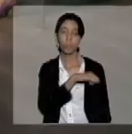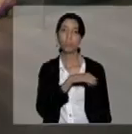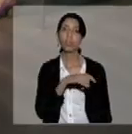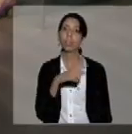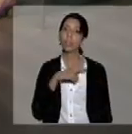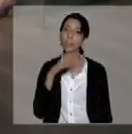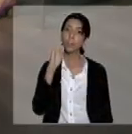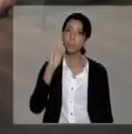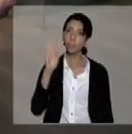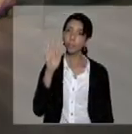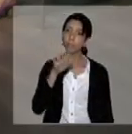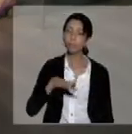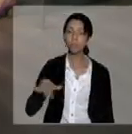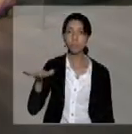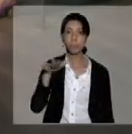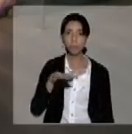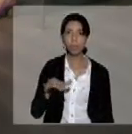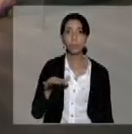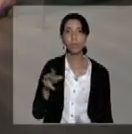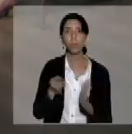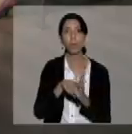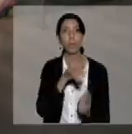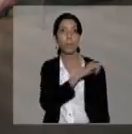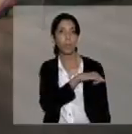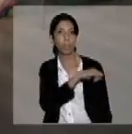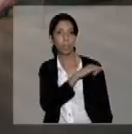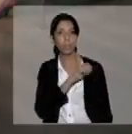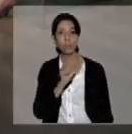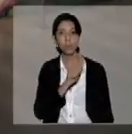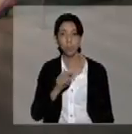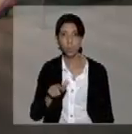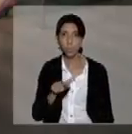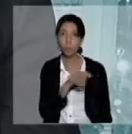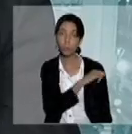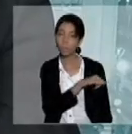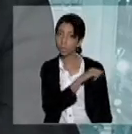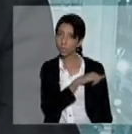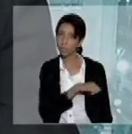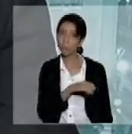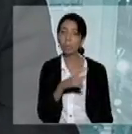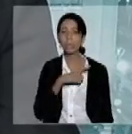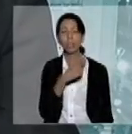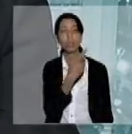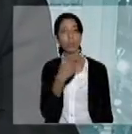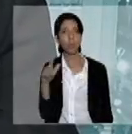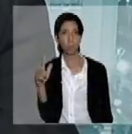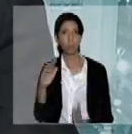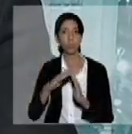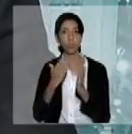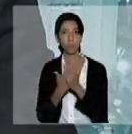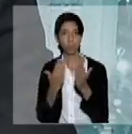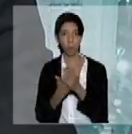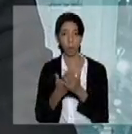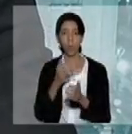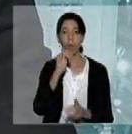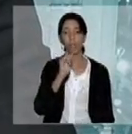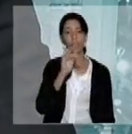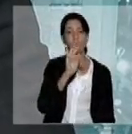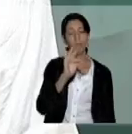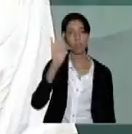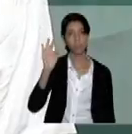pega principalmente a região metropolitana, a região sul-fluminense. A gente tem outra instituição parceira, que é o Instituto